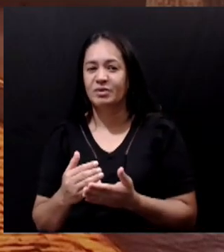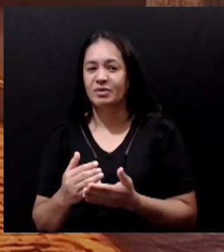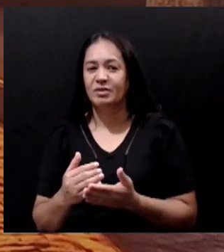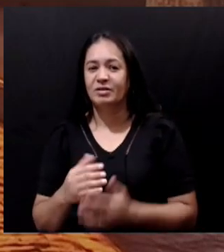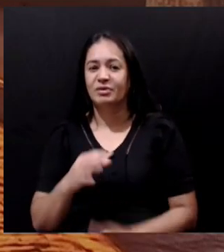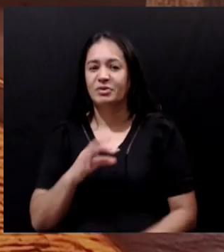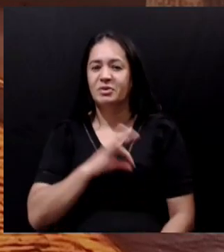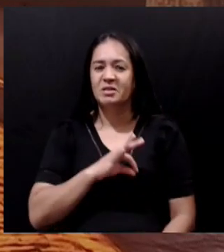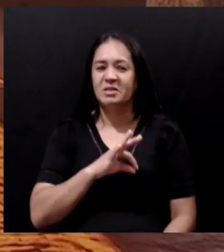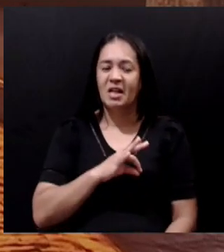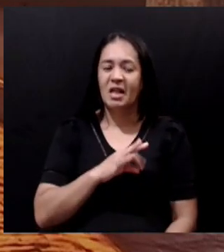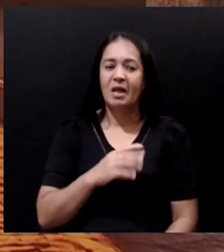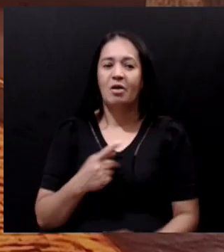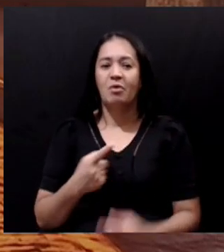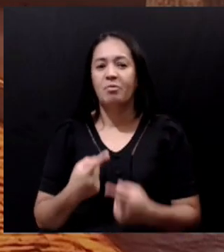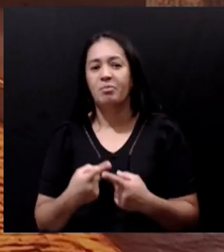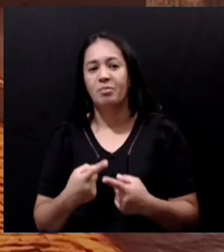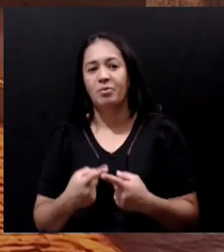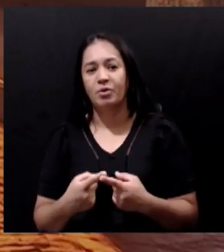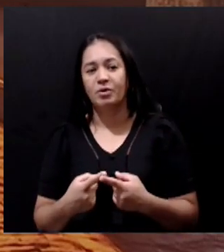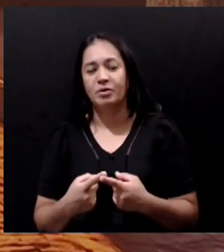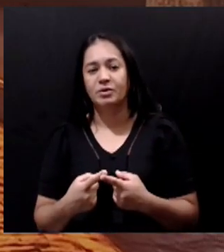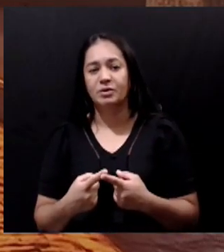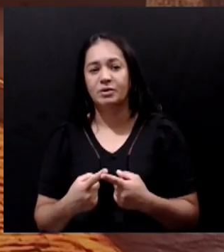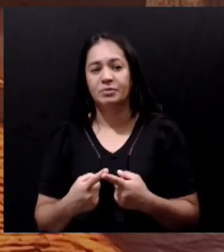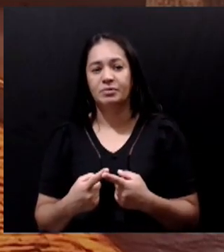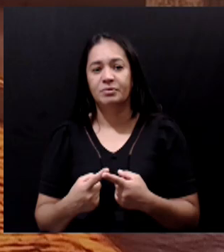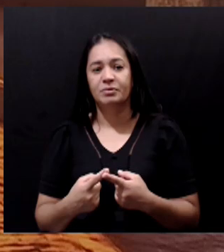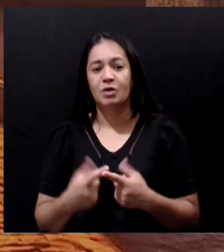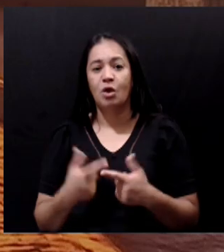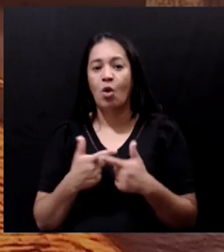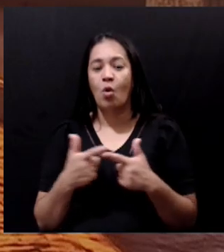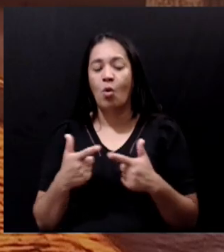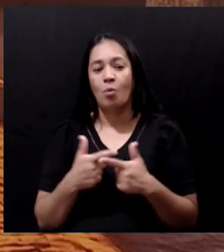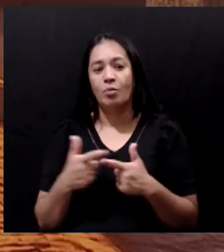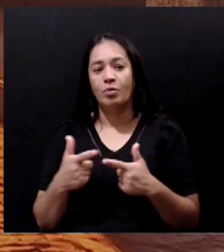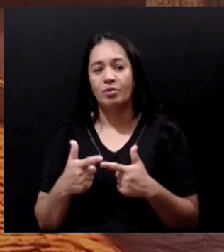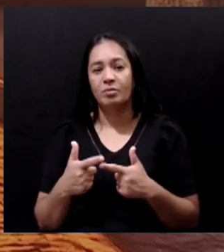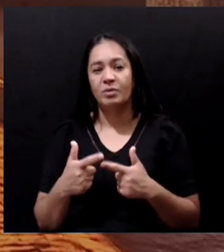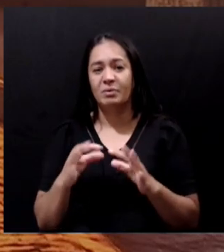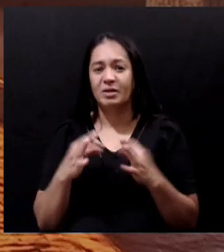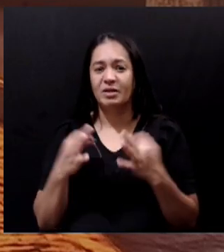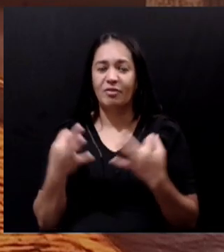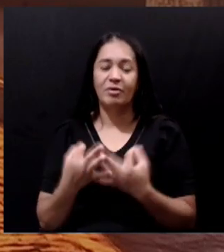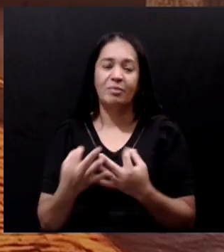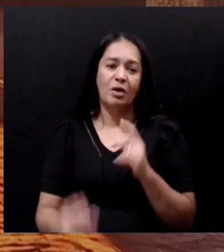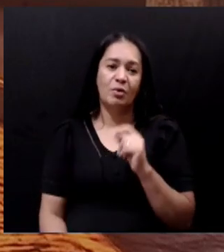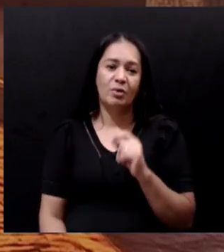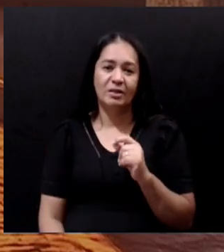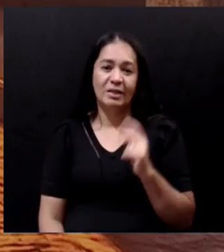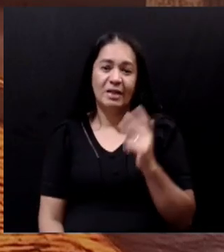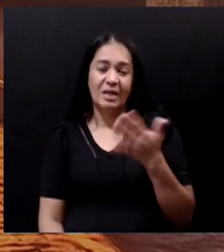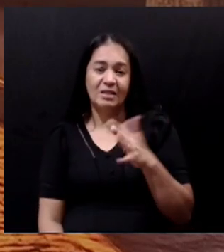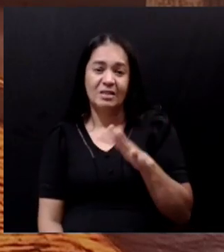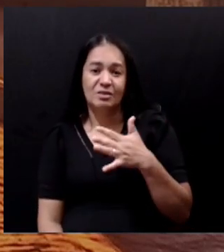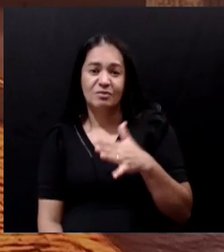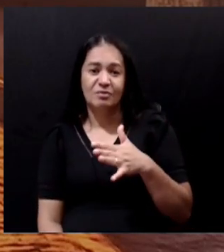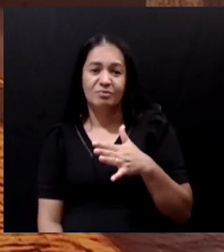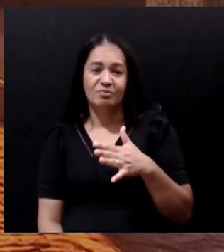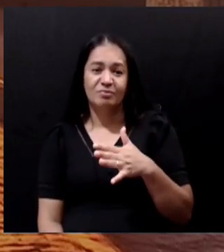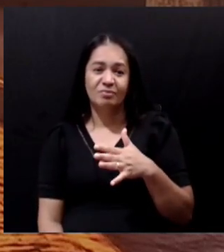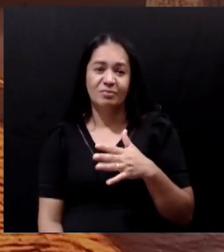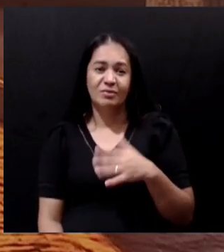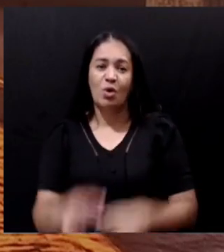porque o problema de ser familiar é que normalmente não tem um salário, né? A